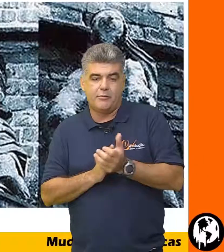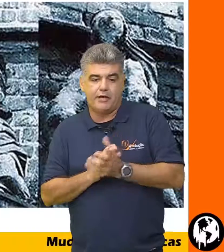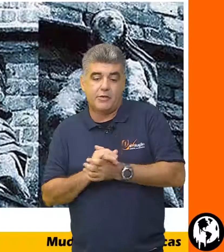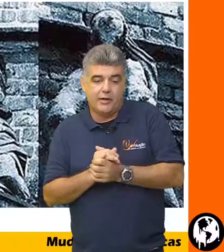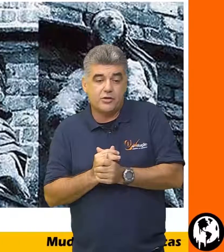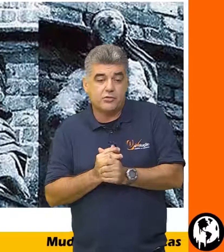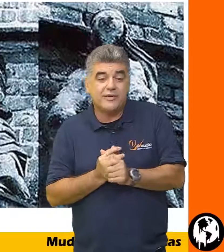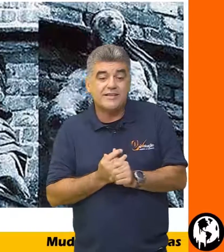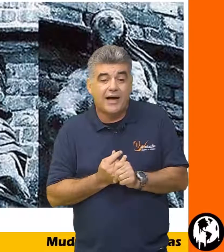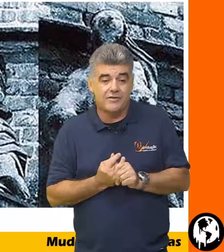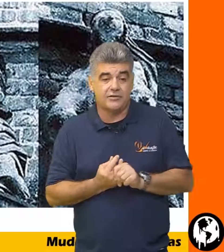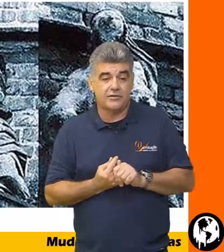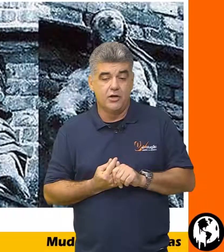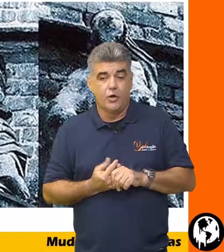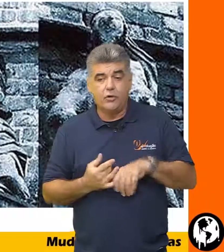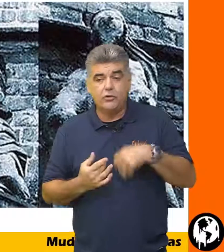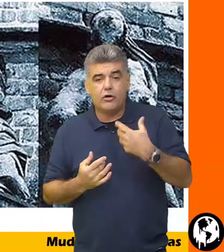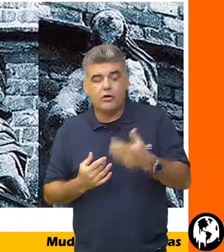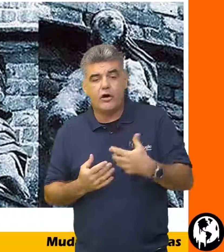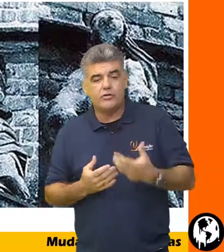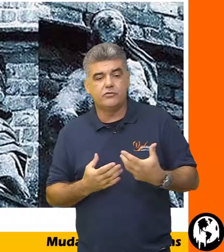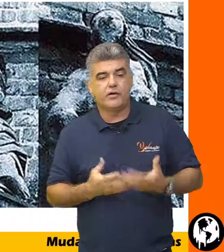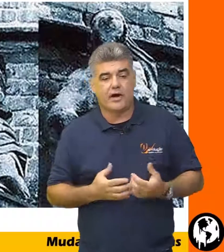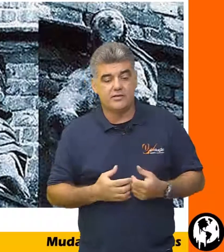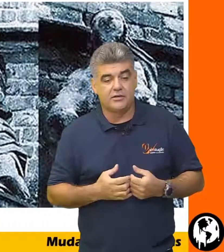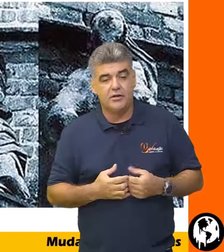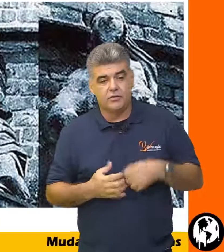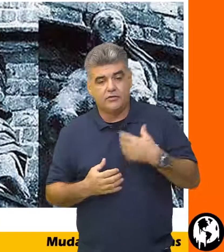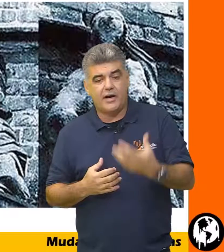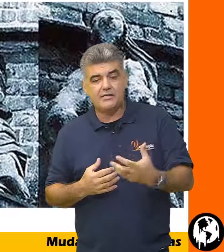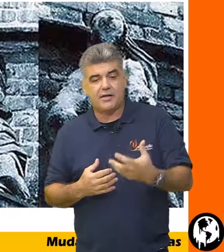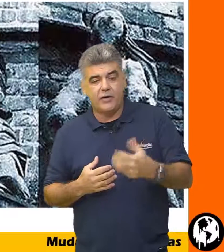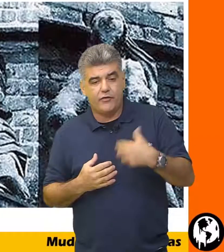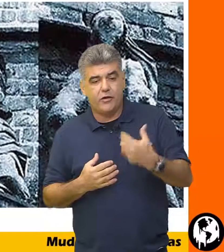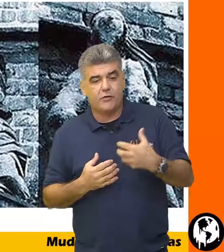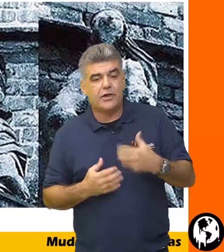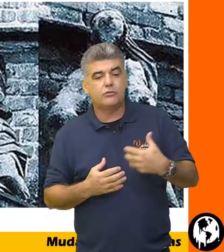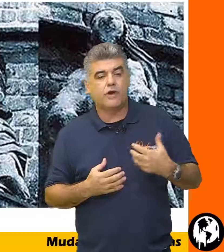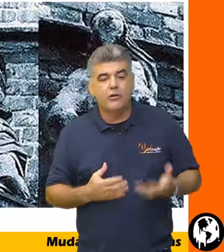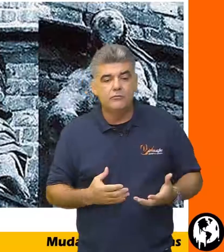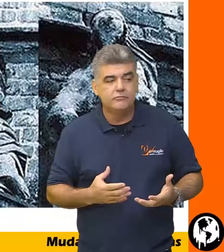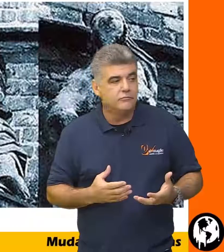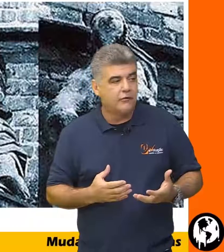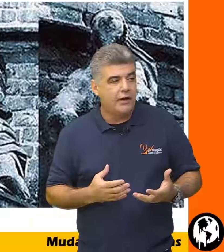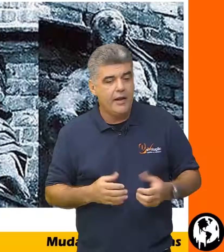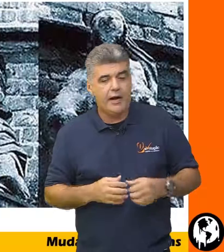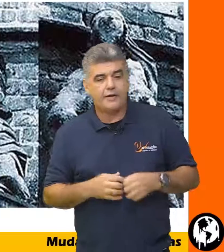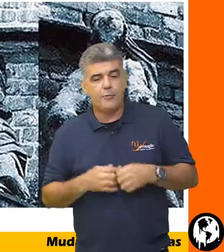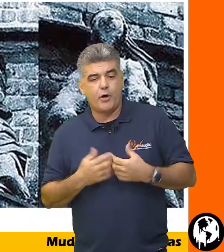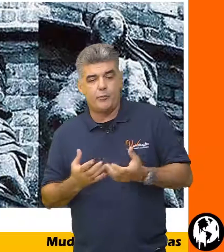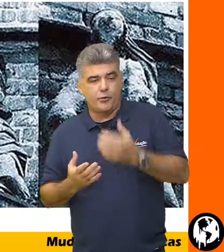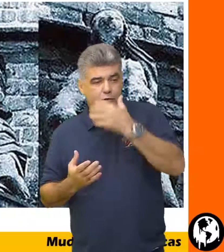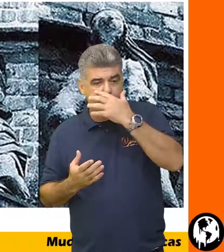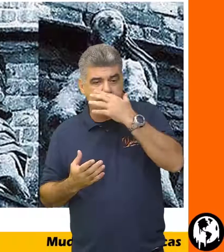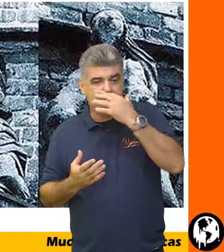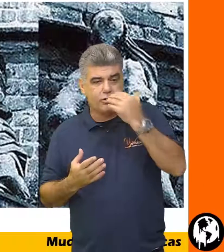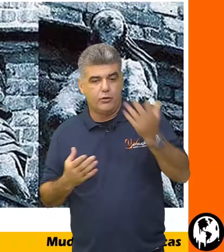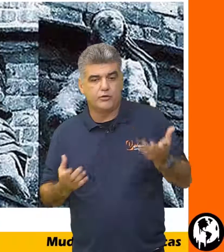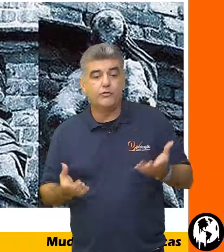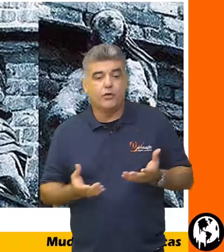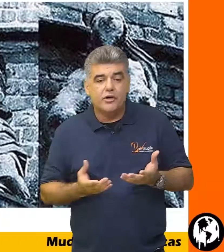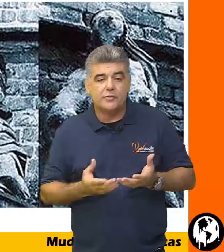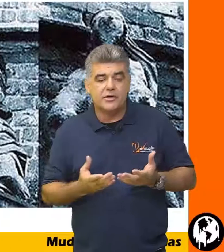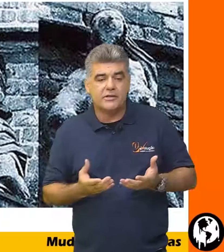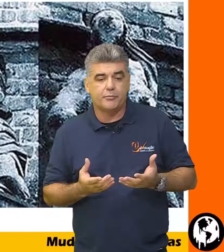são chamadas chuvas ácidas. Quando que ocorre chuva ácida? Chuva ácida é um fenômeno natural. Né? Até